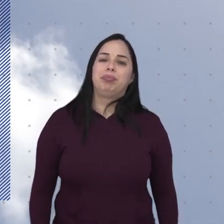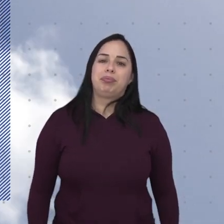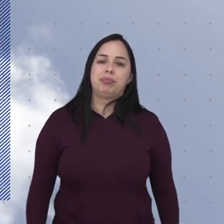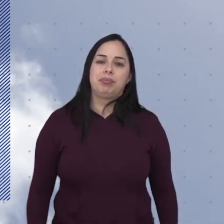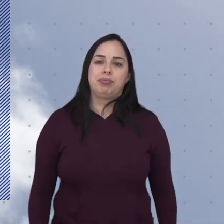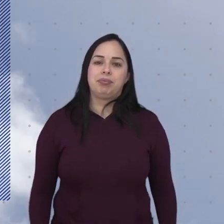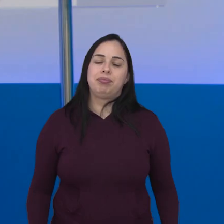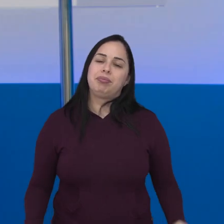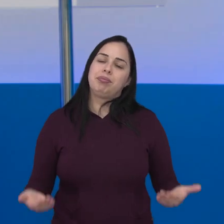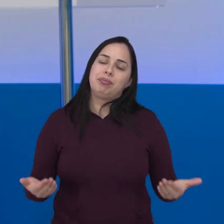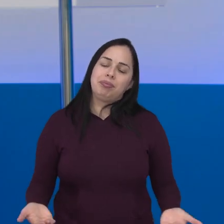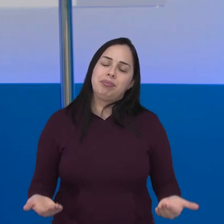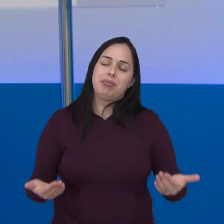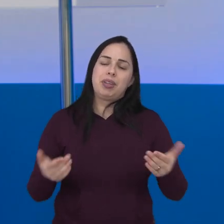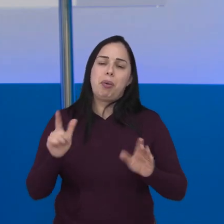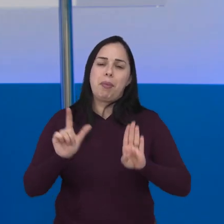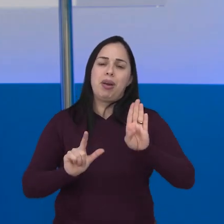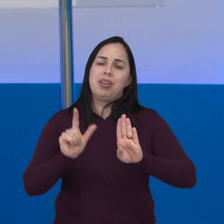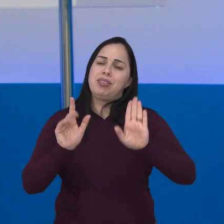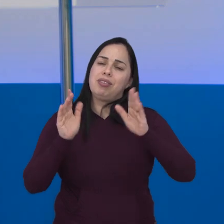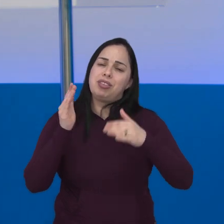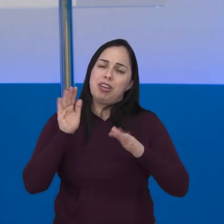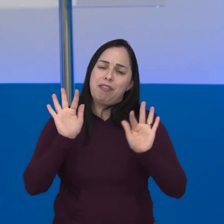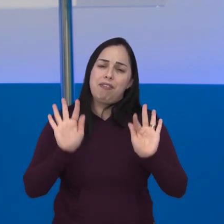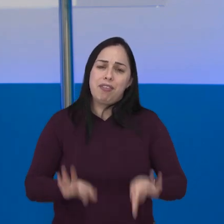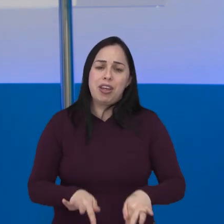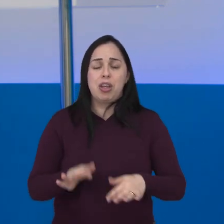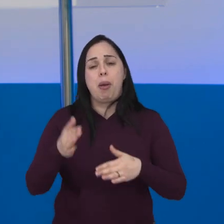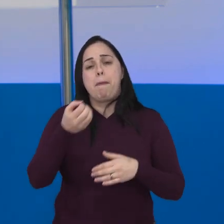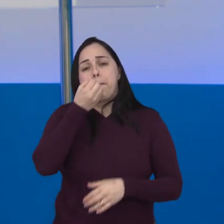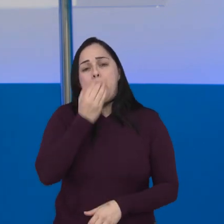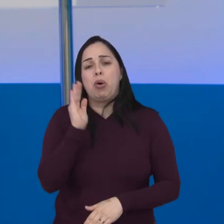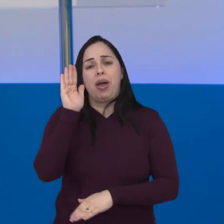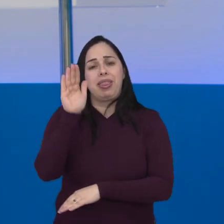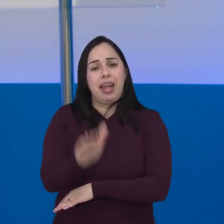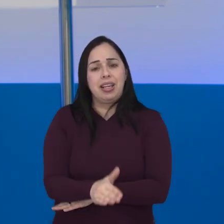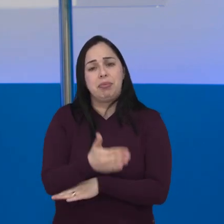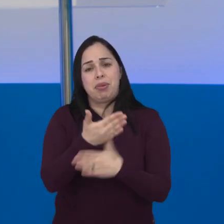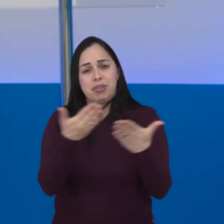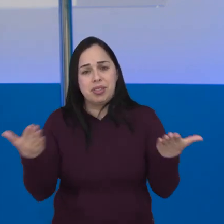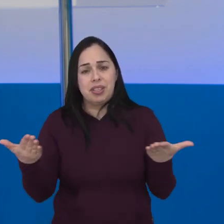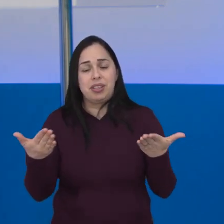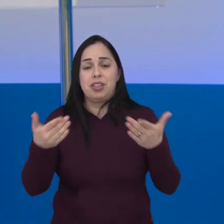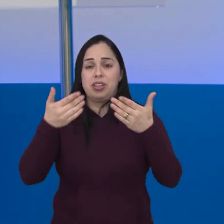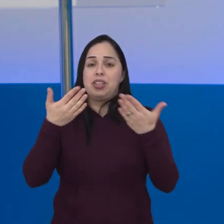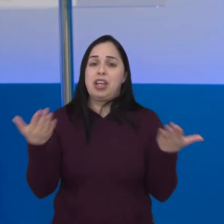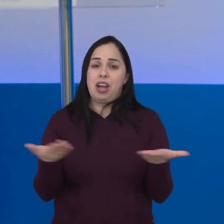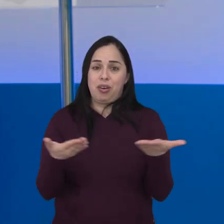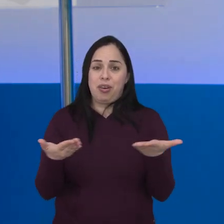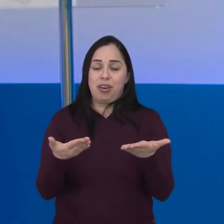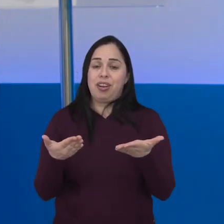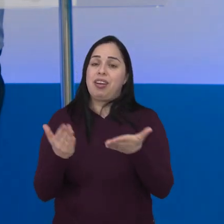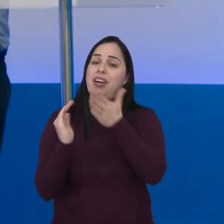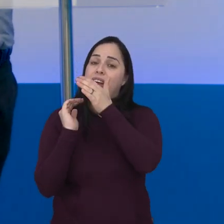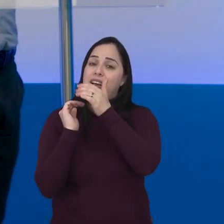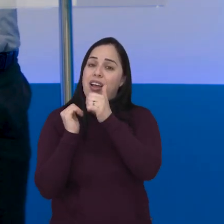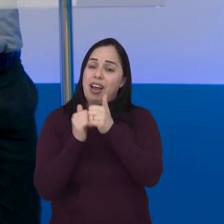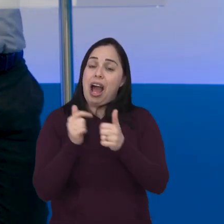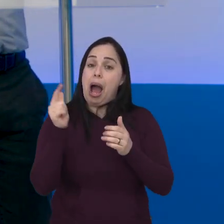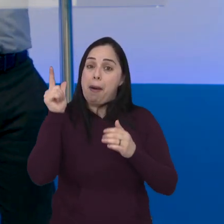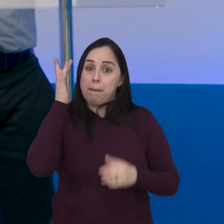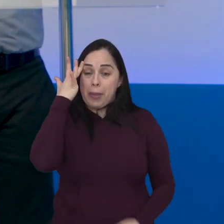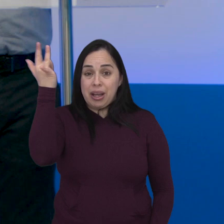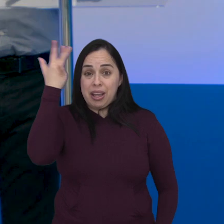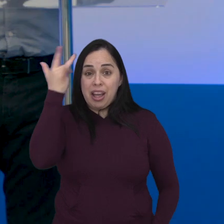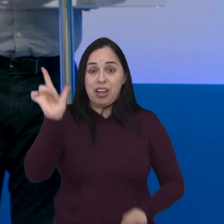graus. E a gente fica por aqui com o boletim desta terça. Uma ótima tarde para você. Já deixo aqui o convite para você acompanhar o boletim